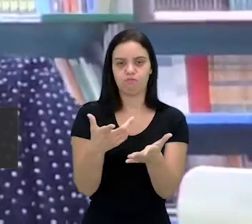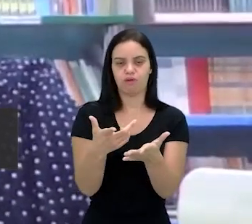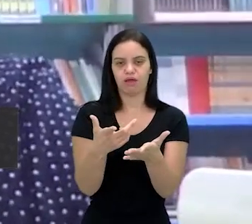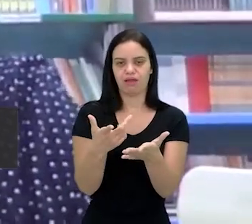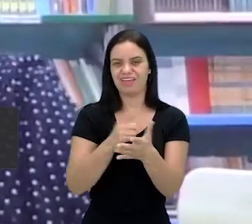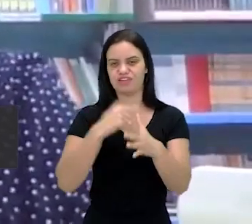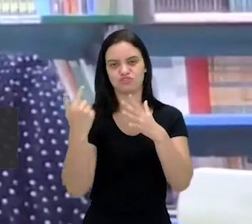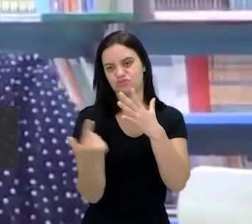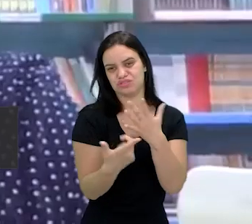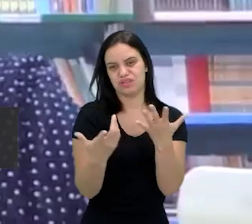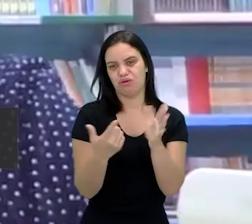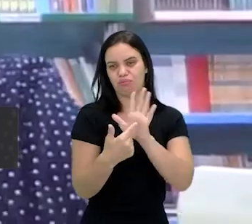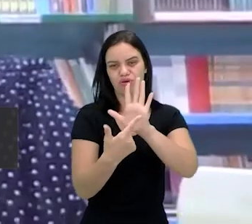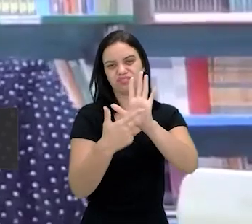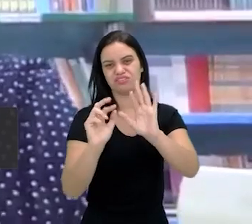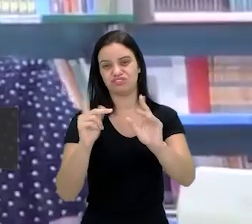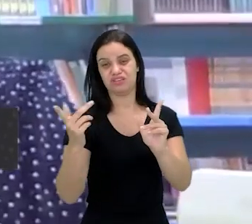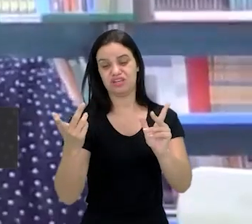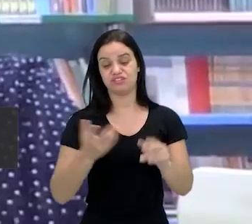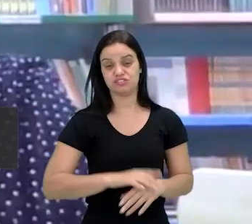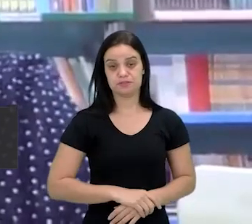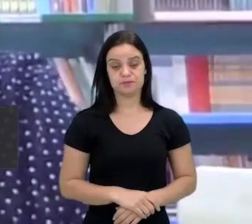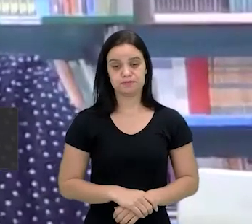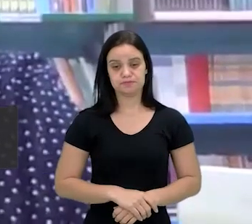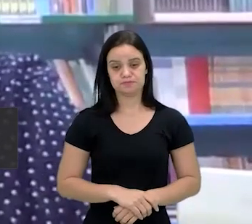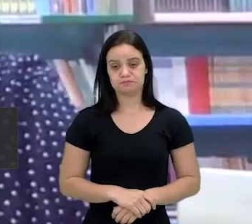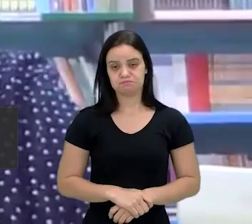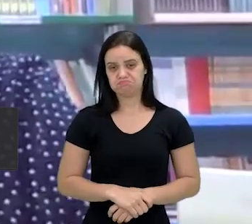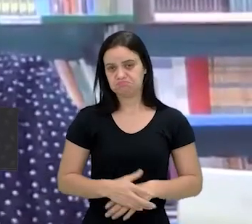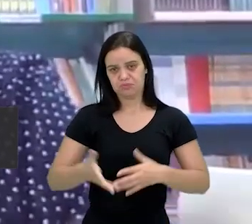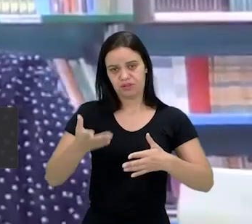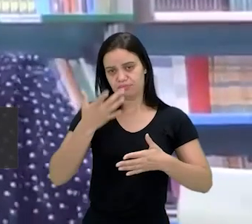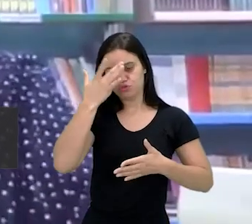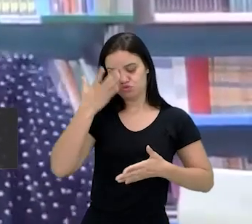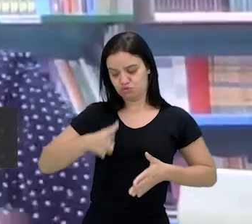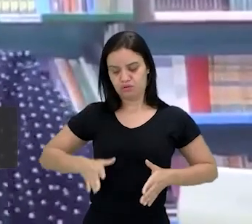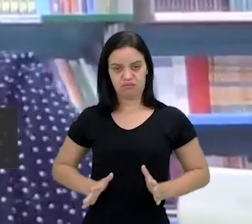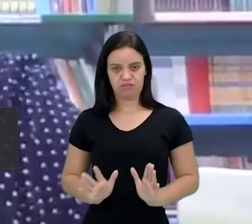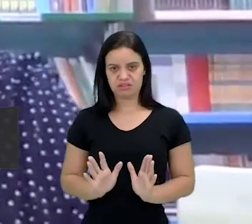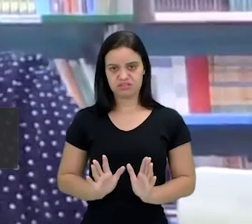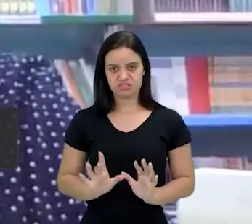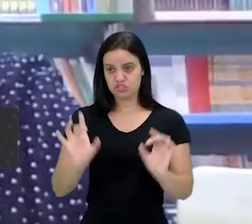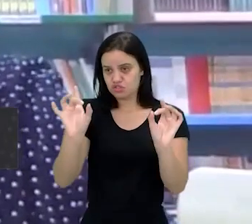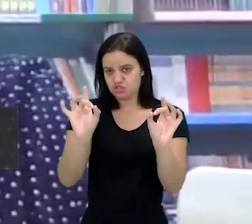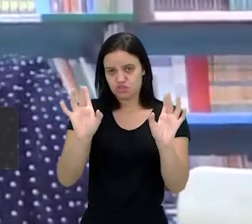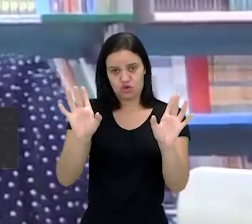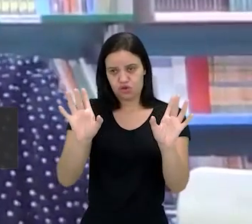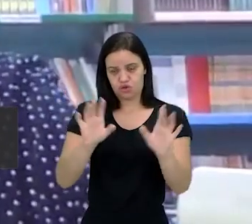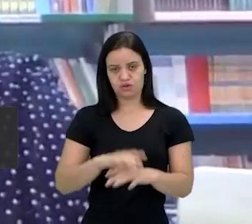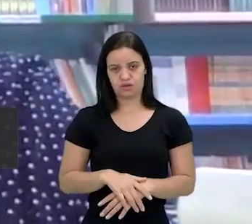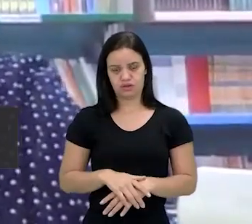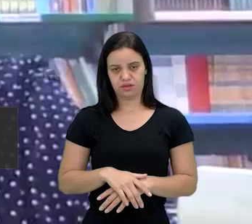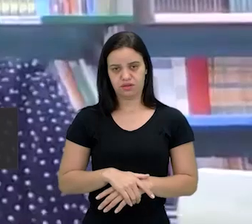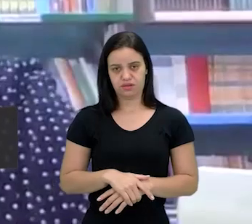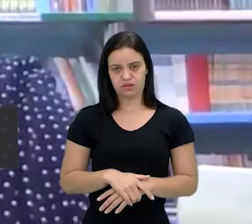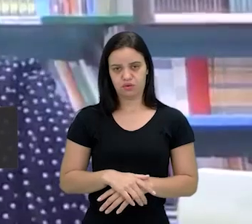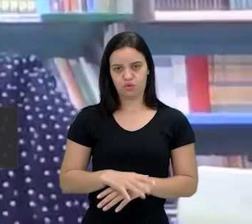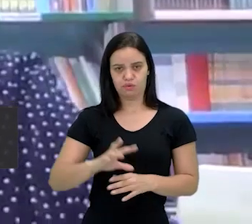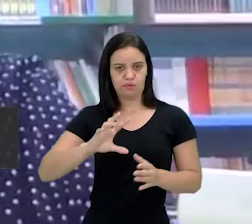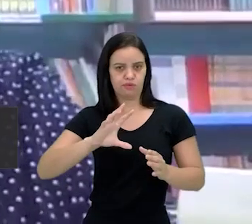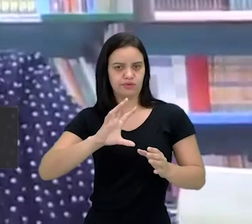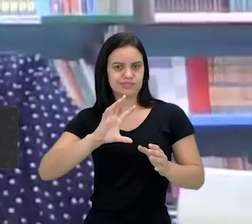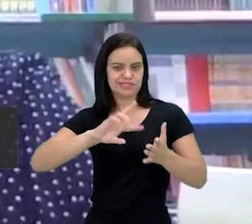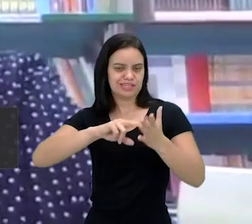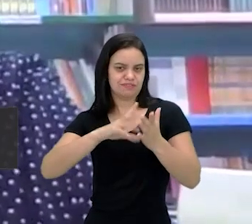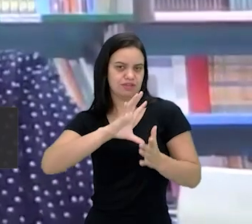Eu acredito assim que ele nasce de repente, né? Eu